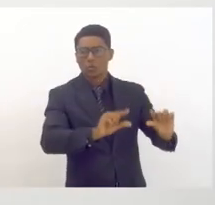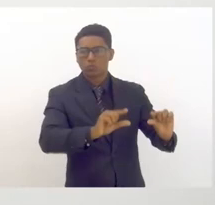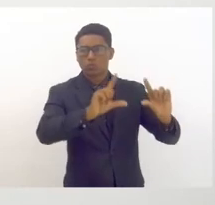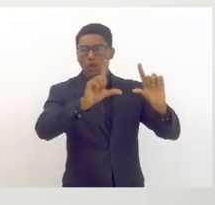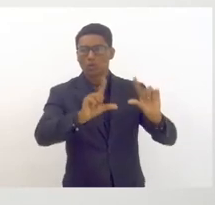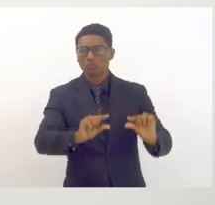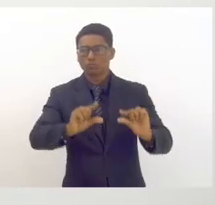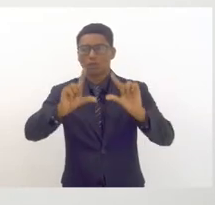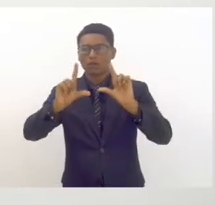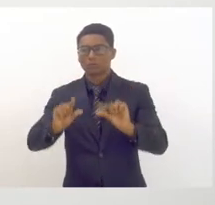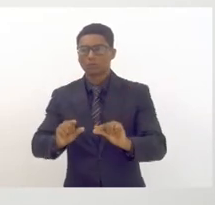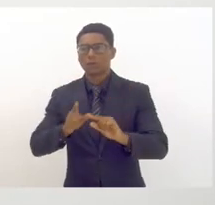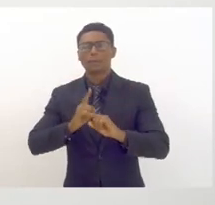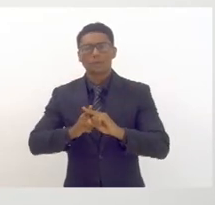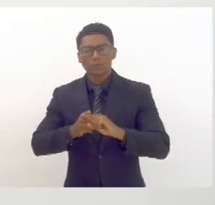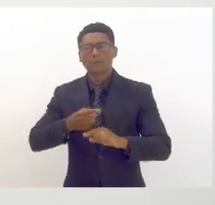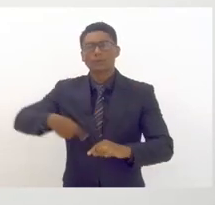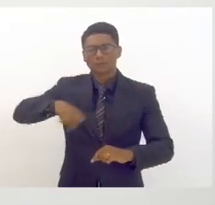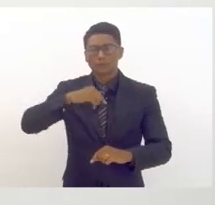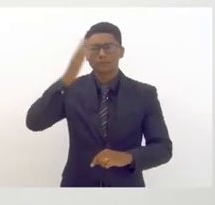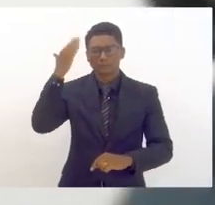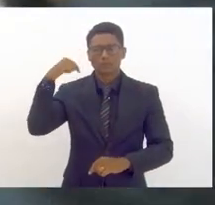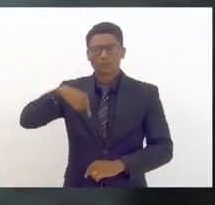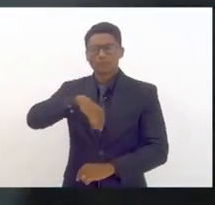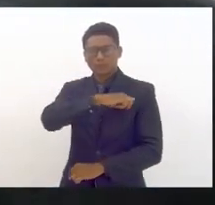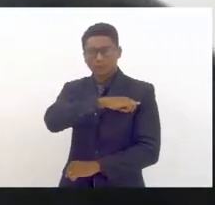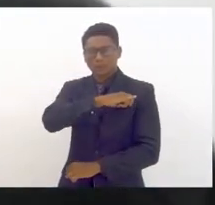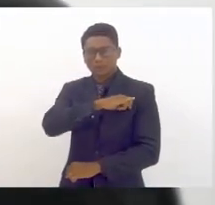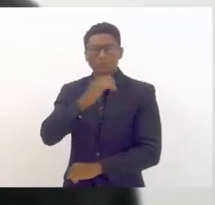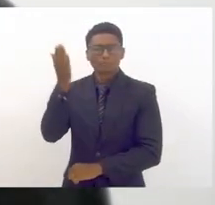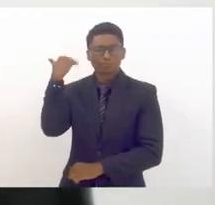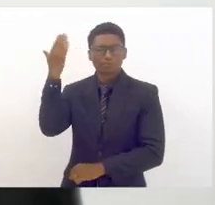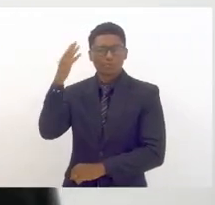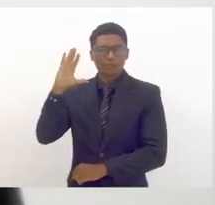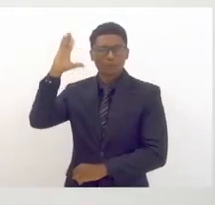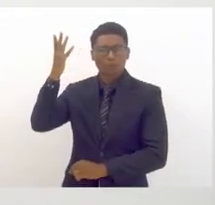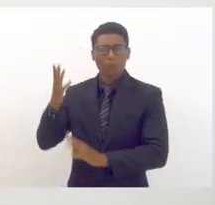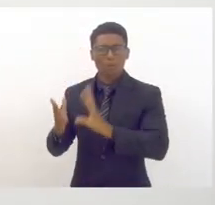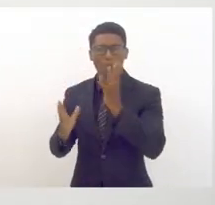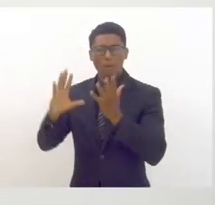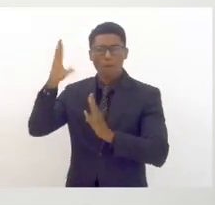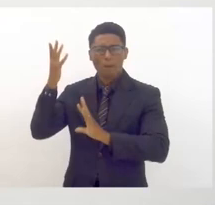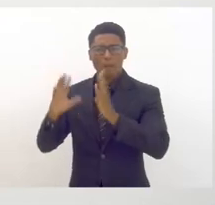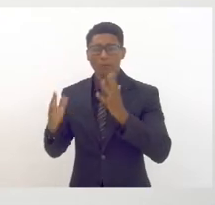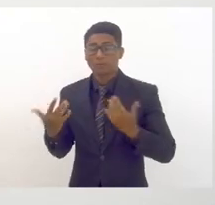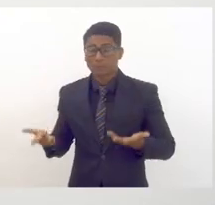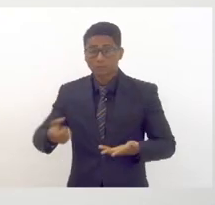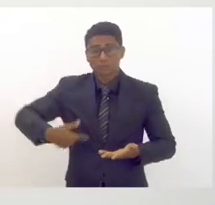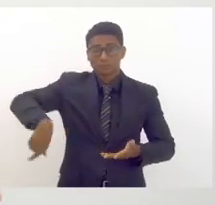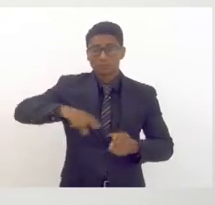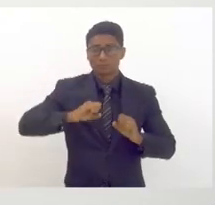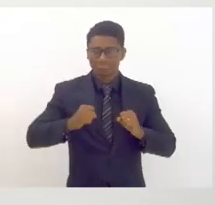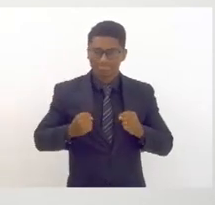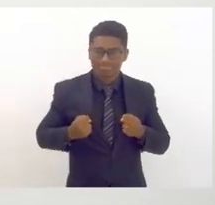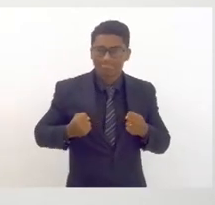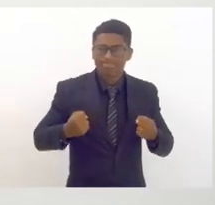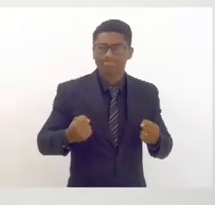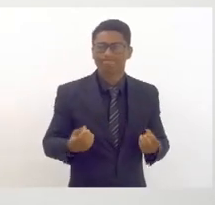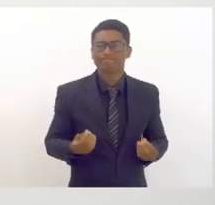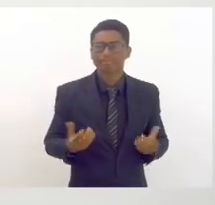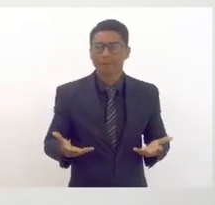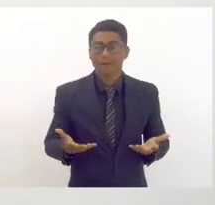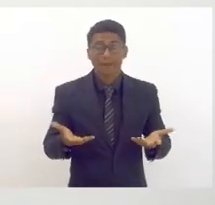conta daquilo que nós sabemos do histórico do Estado do Rio de Janeiro. Então, nós estamos empreendendo muitos esforços para que nós possamos ter um